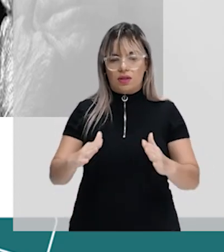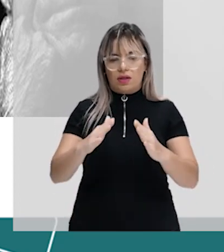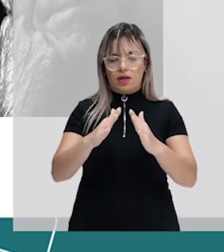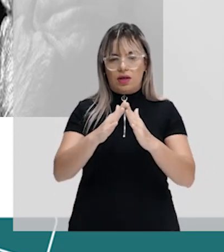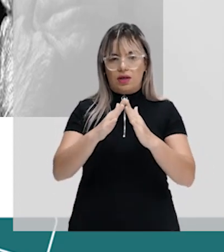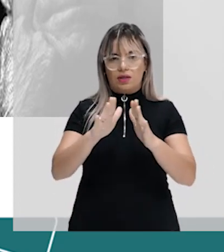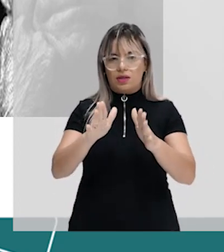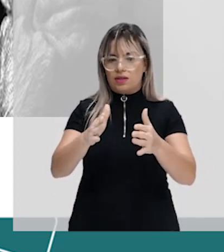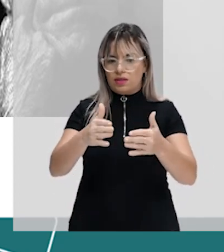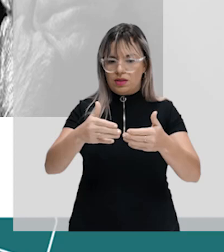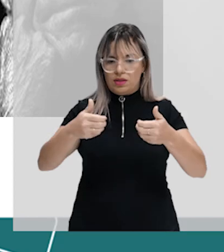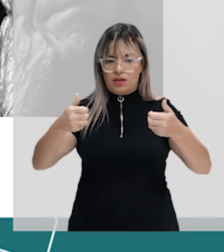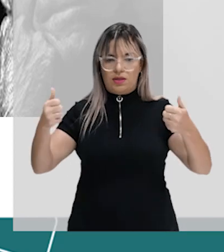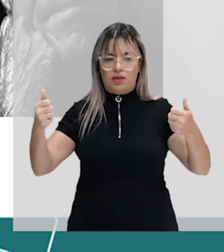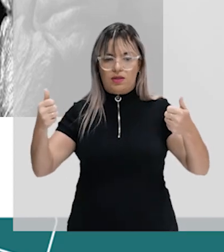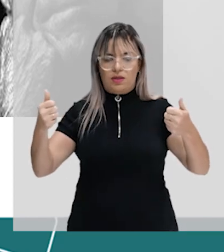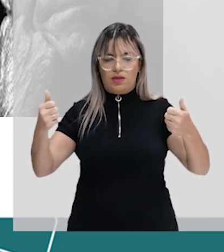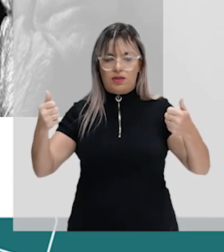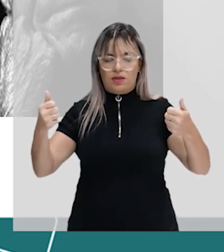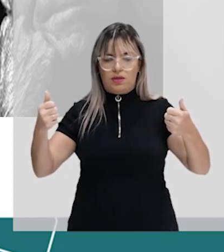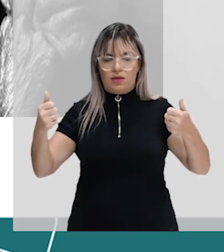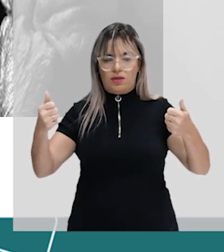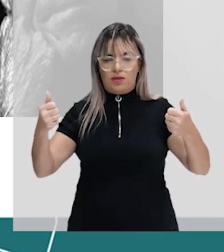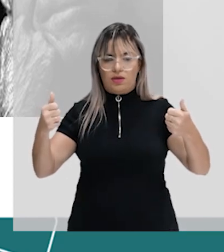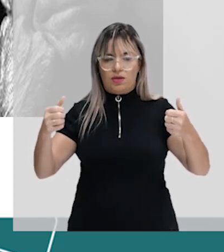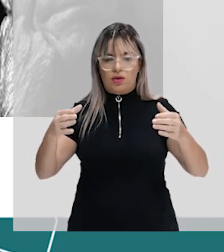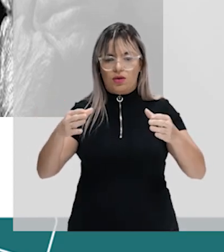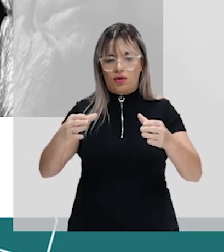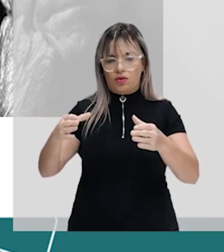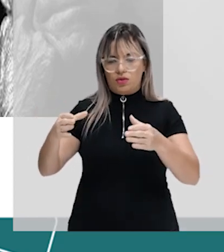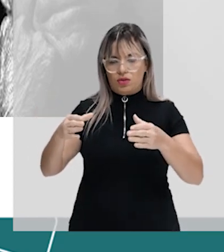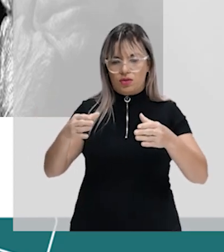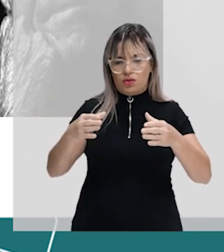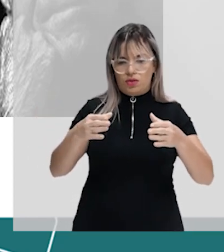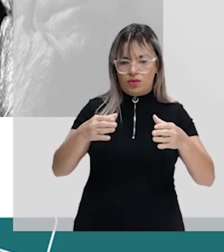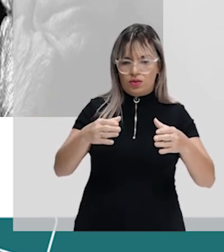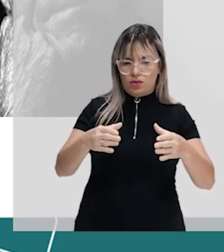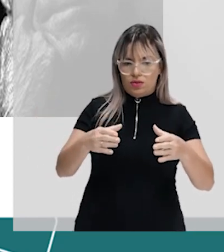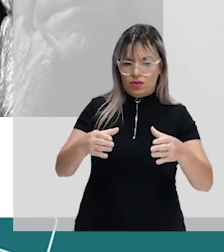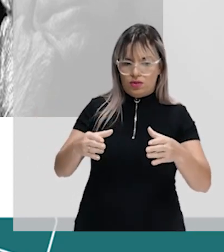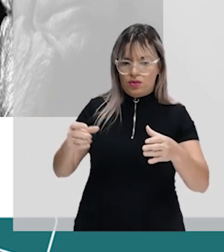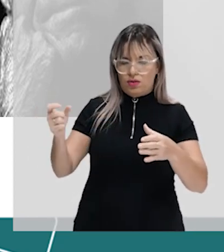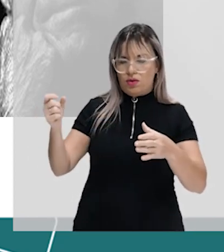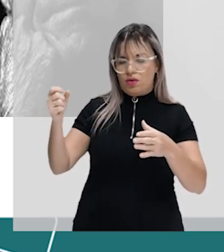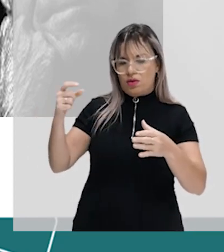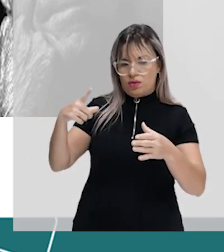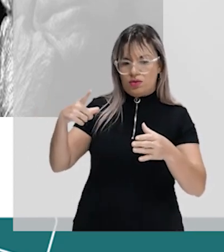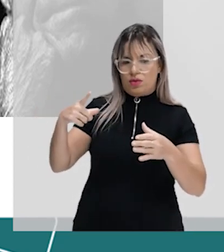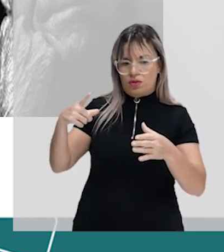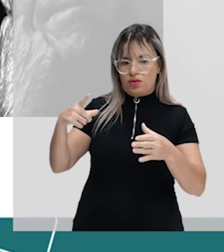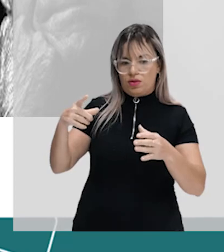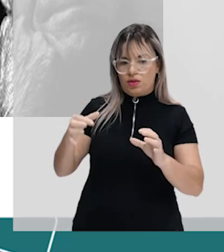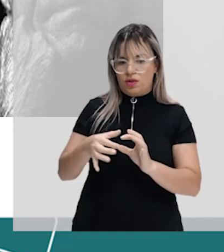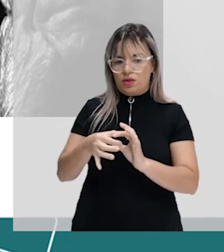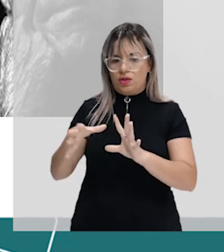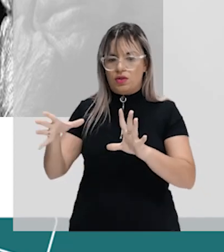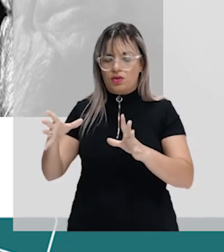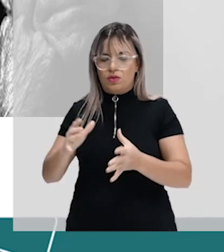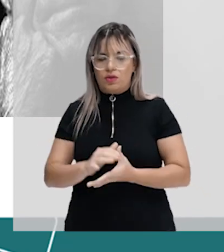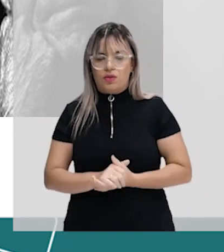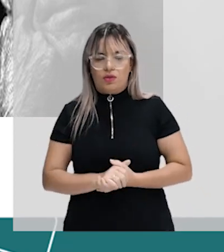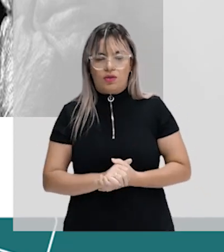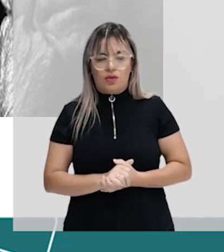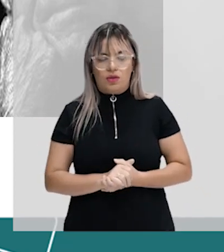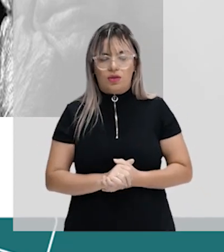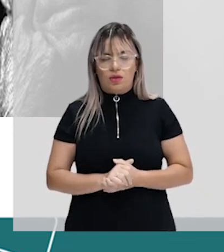portas contra. Por onde livres, há luz, razão certa. É o trecho da fábula de um